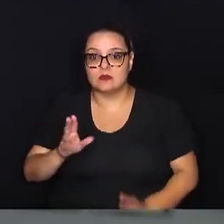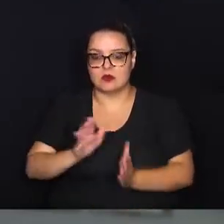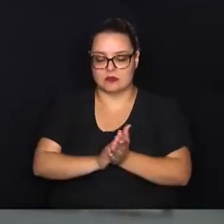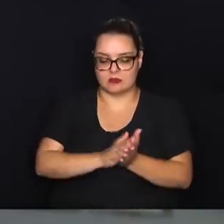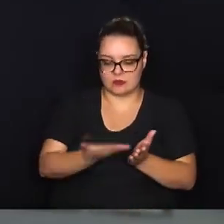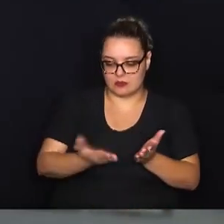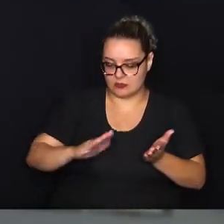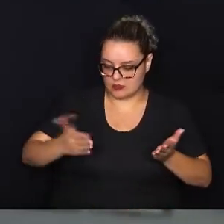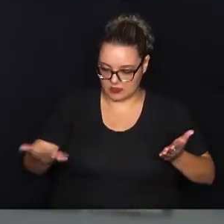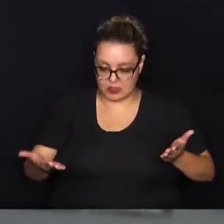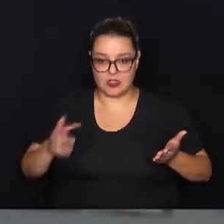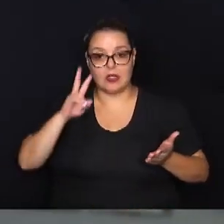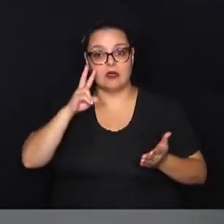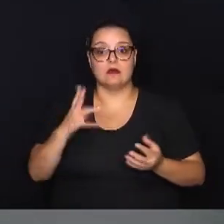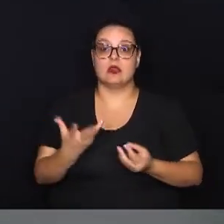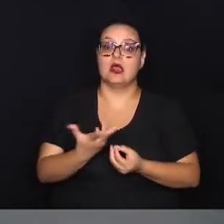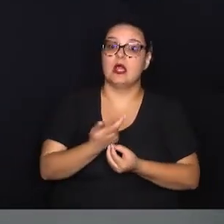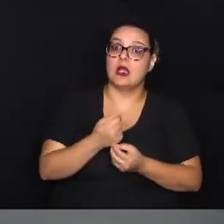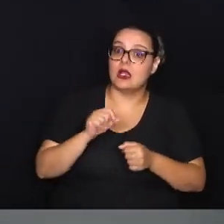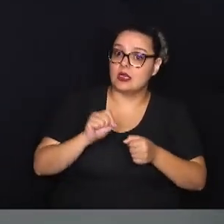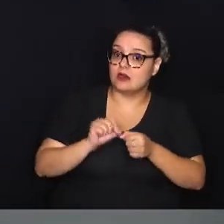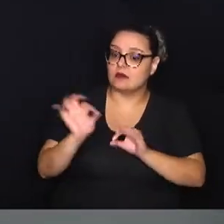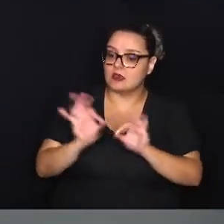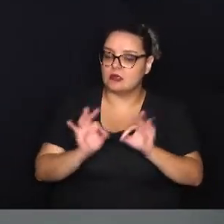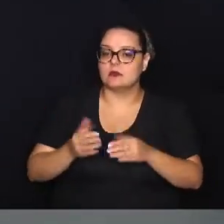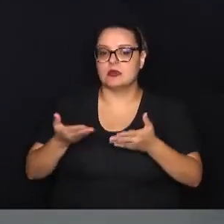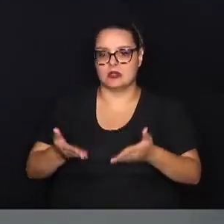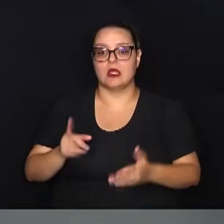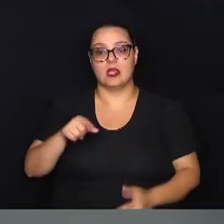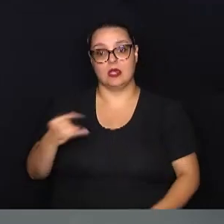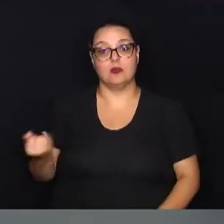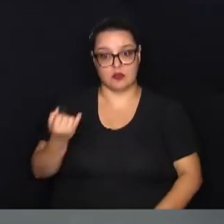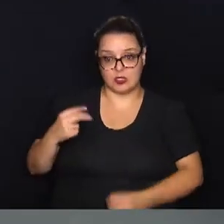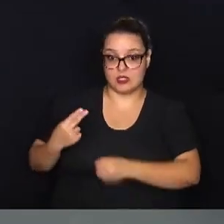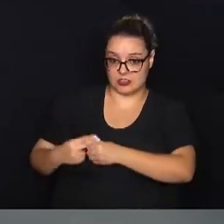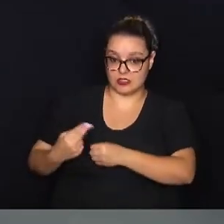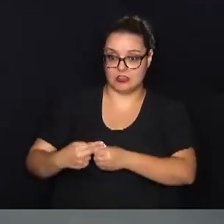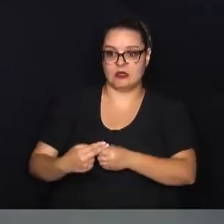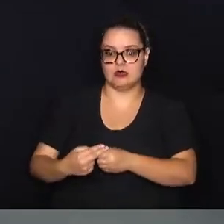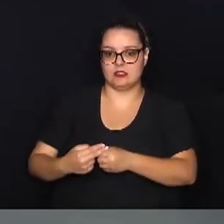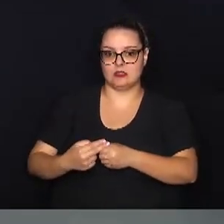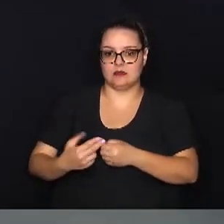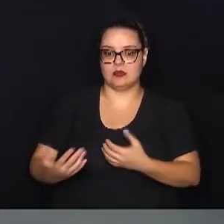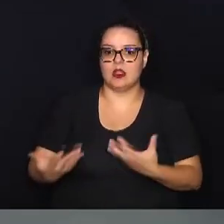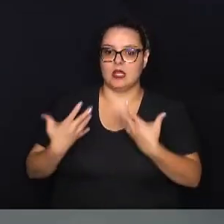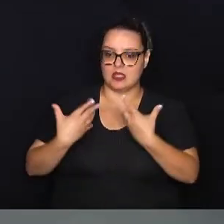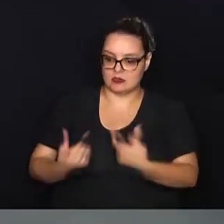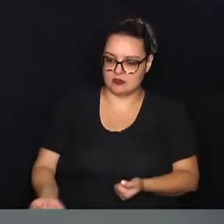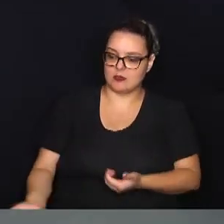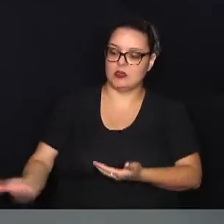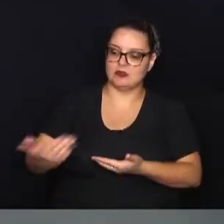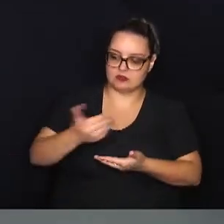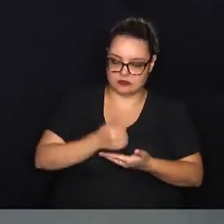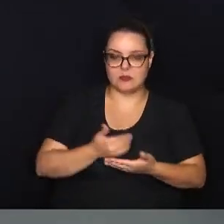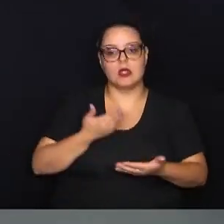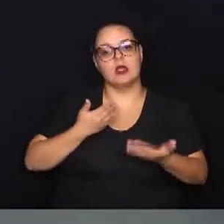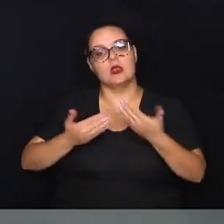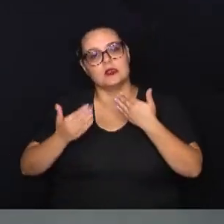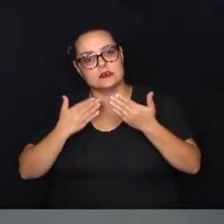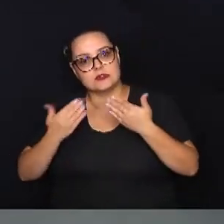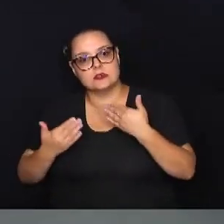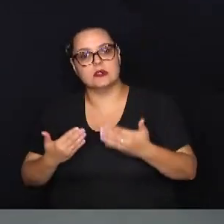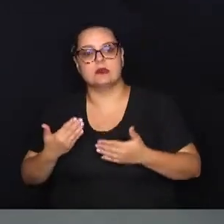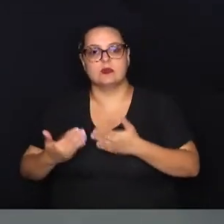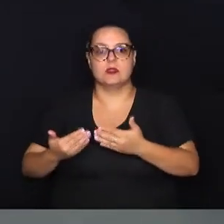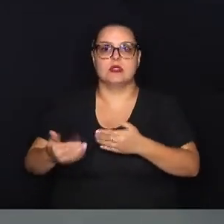aquela arte que foi feita para aquilo. É importante a universidade abrigar, travar esse diálogo e, a partir